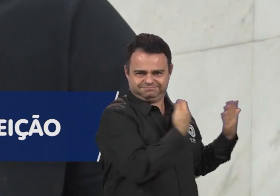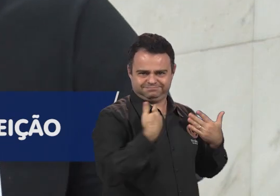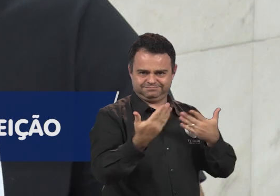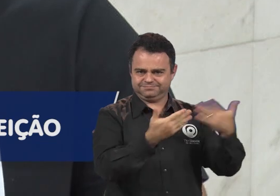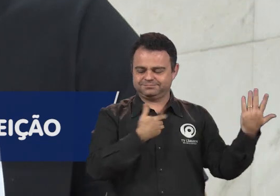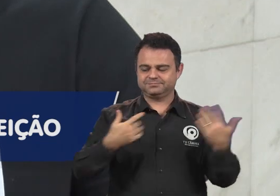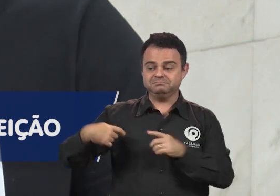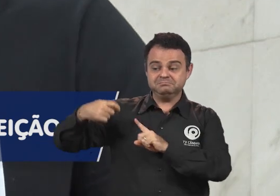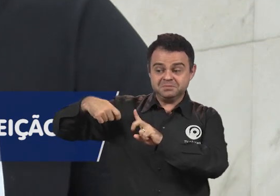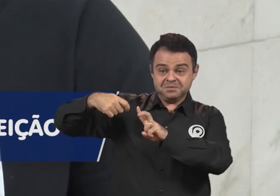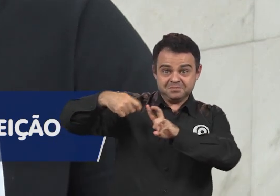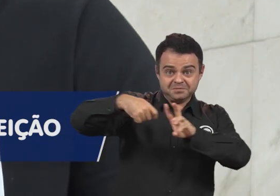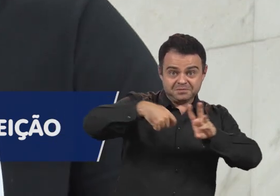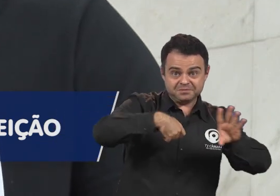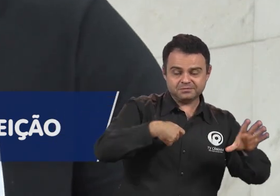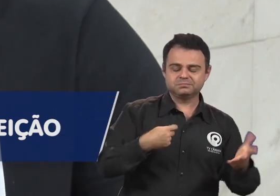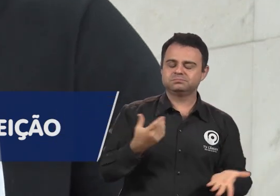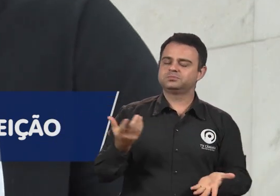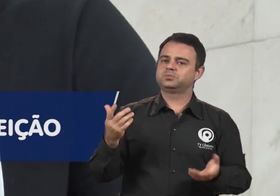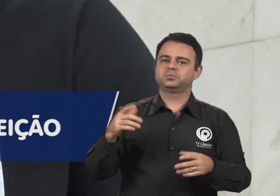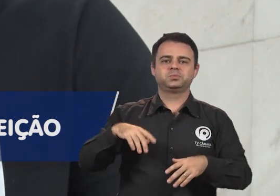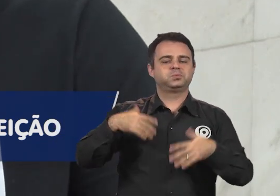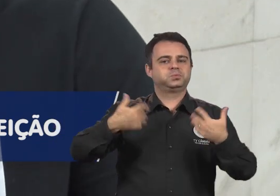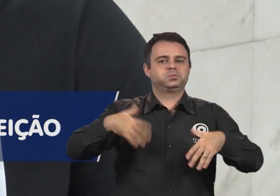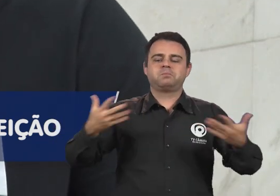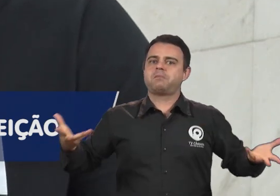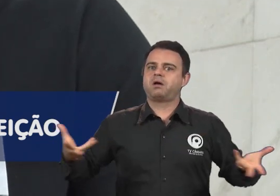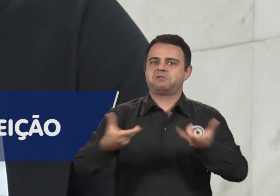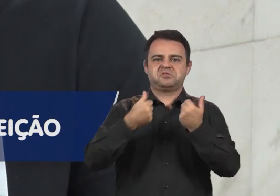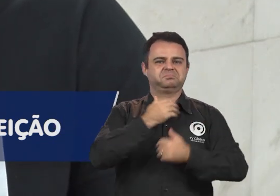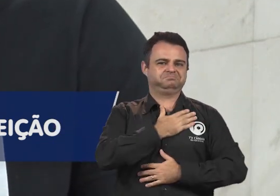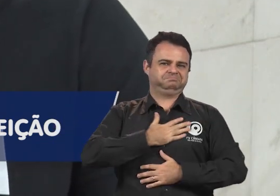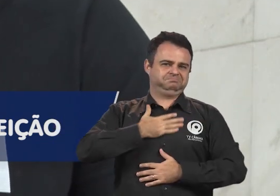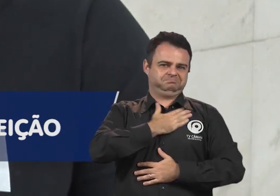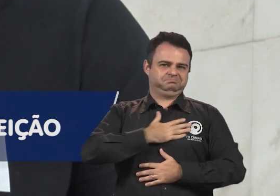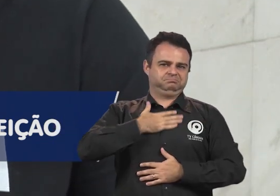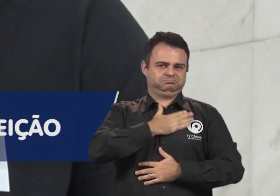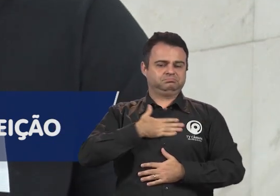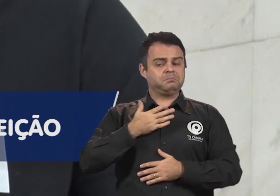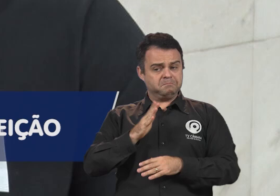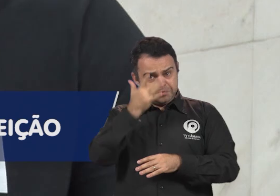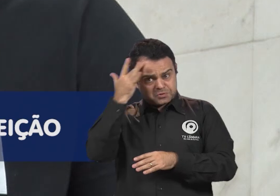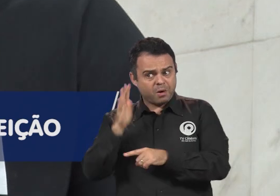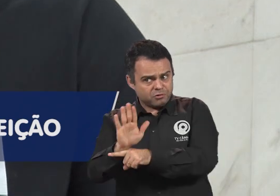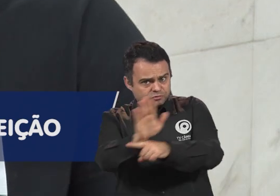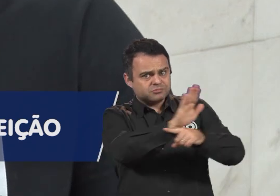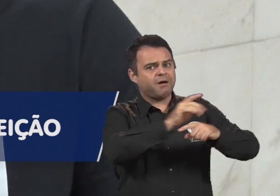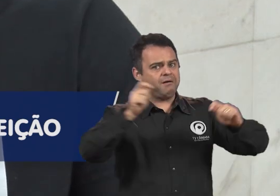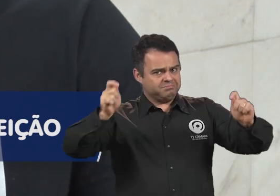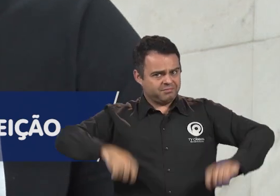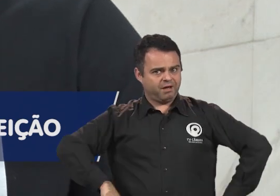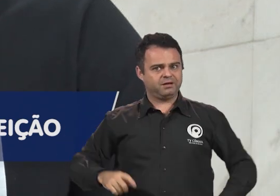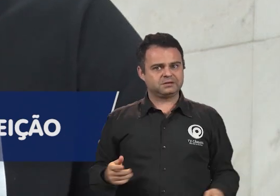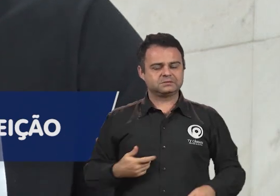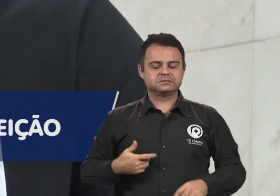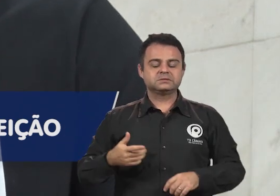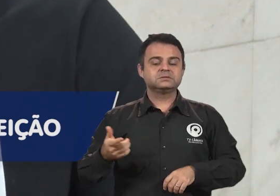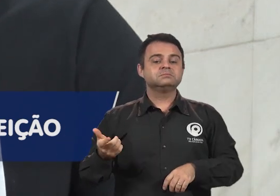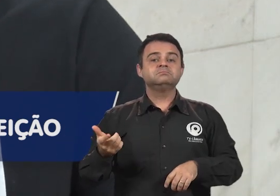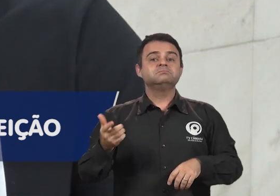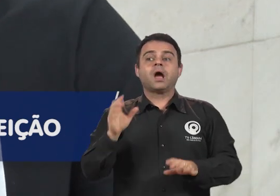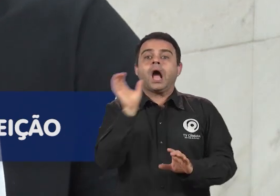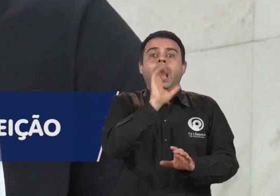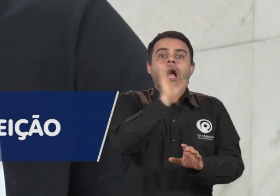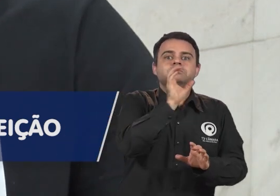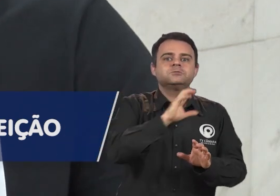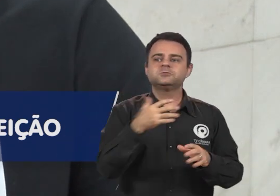para mim, estou vendo que realmente através da política a gente consegue ajudar as pessoas. Não é na rapidez que o jovem é acostumado, até porque